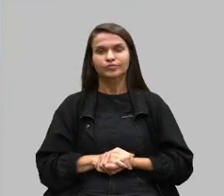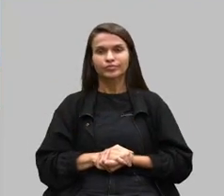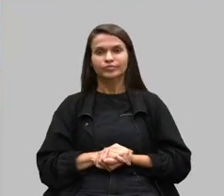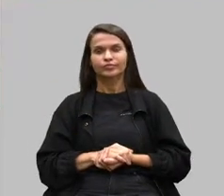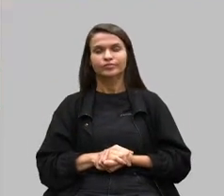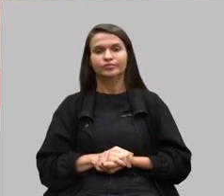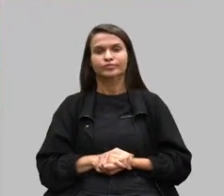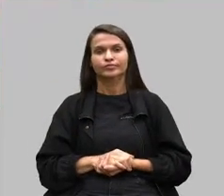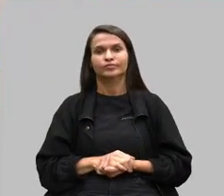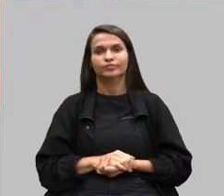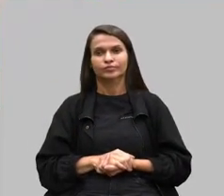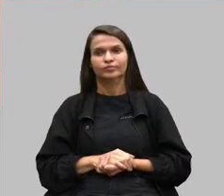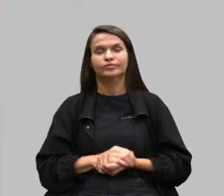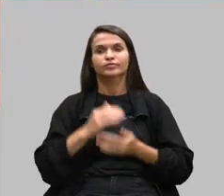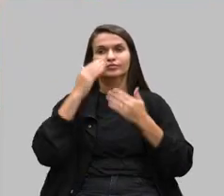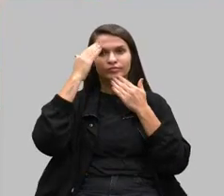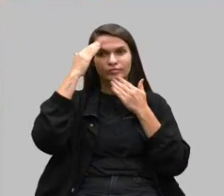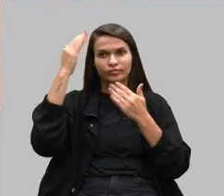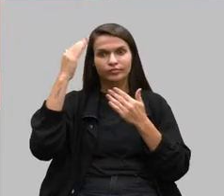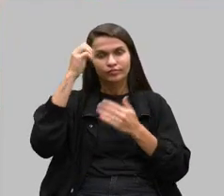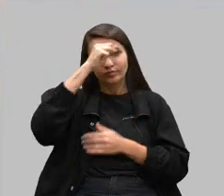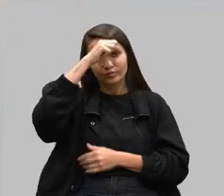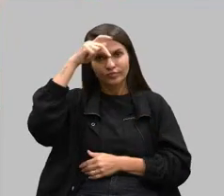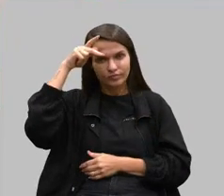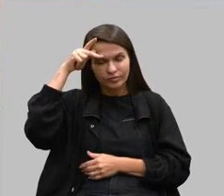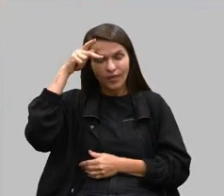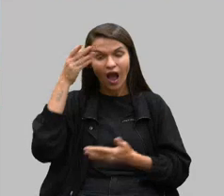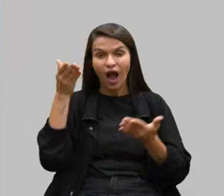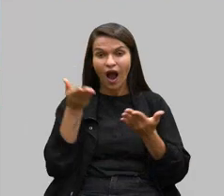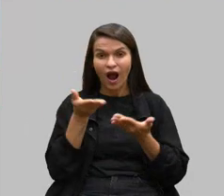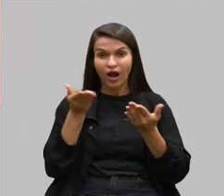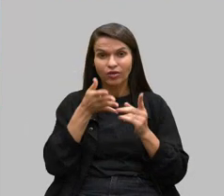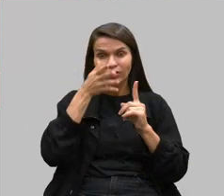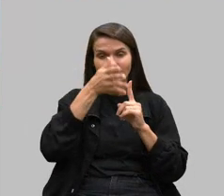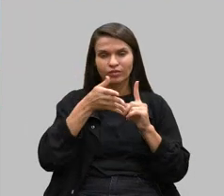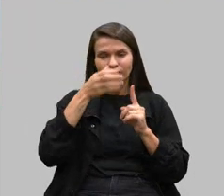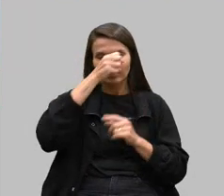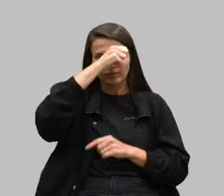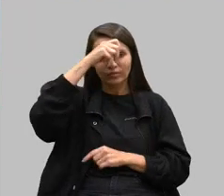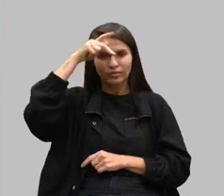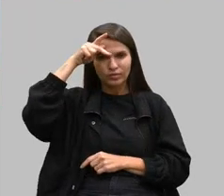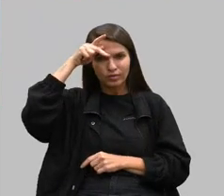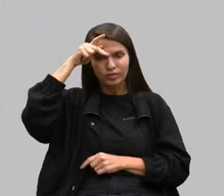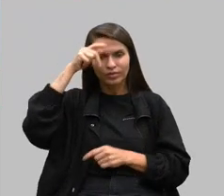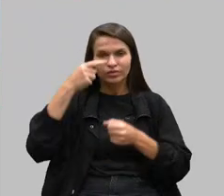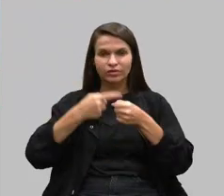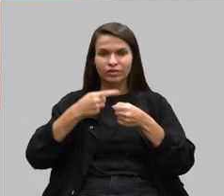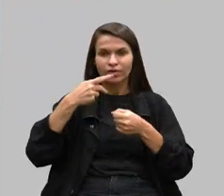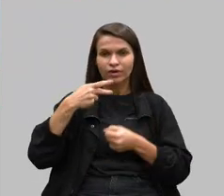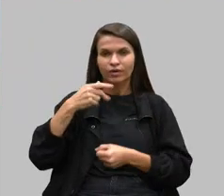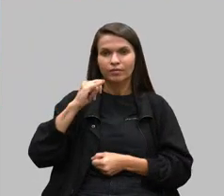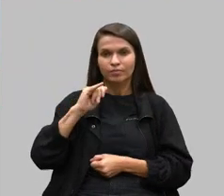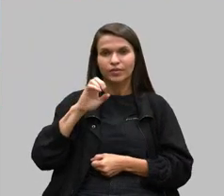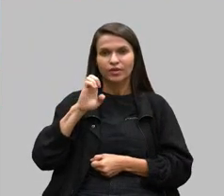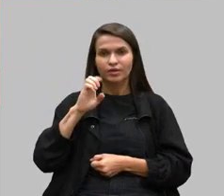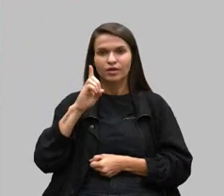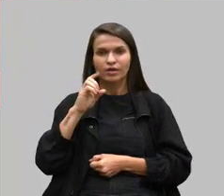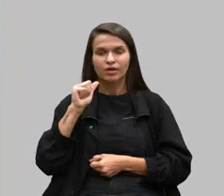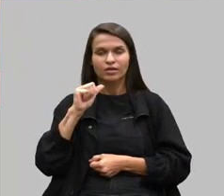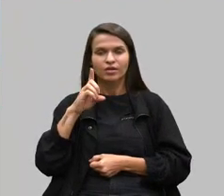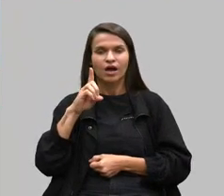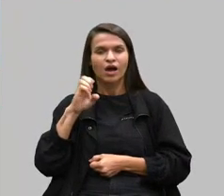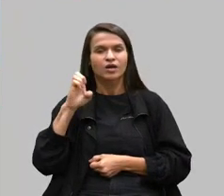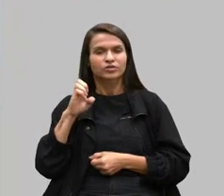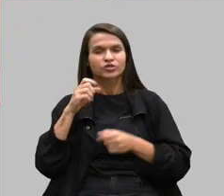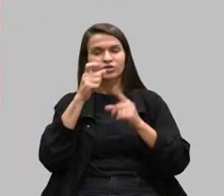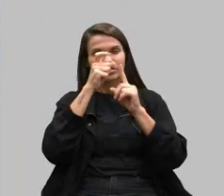todos obrigado Prefeito passamos a palavra ao prefeito de Piedade dos Gerais Daniel